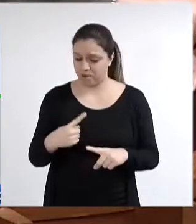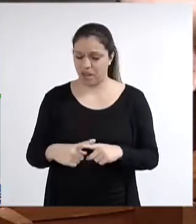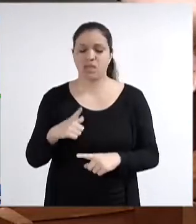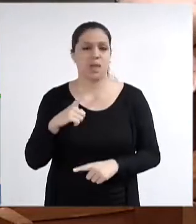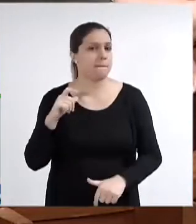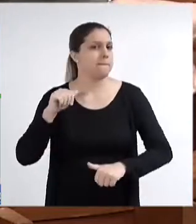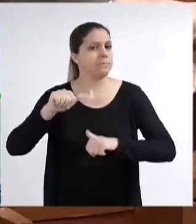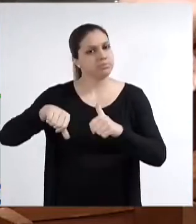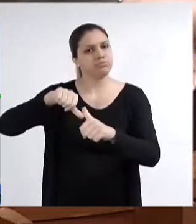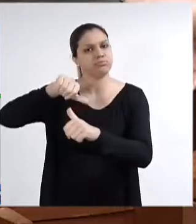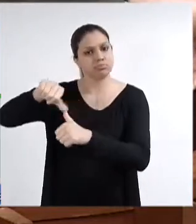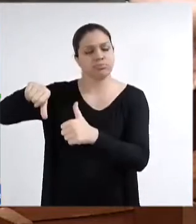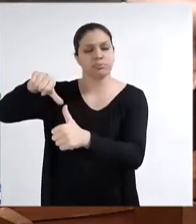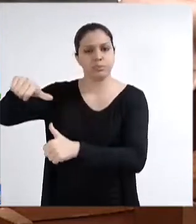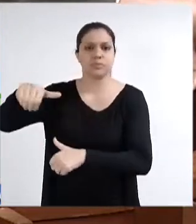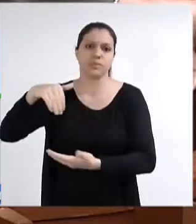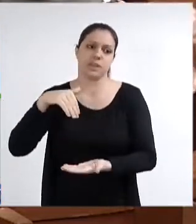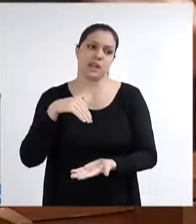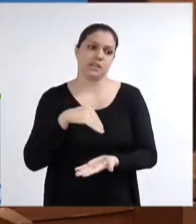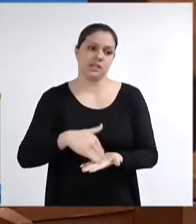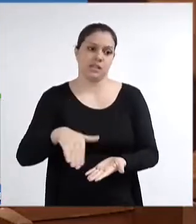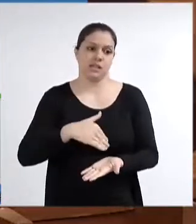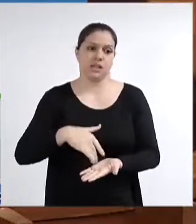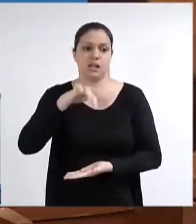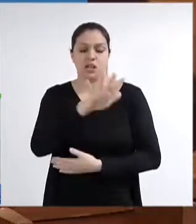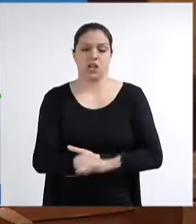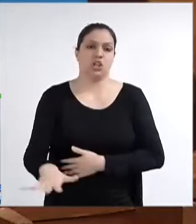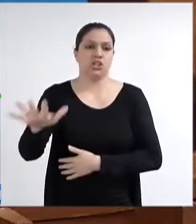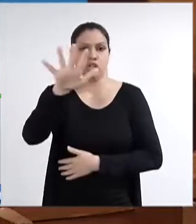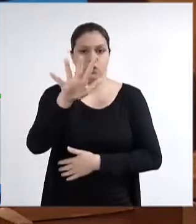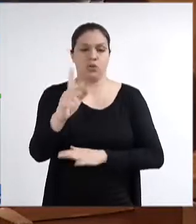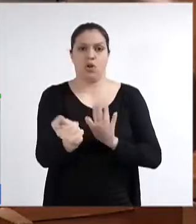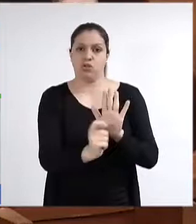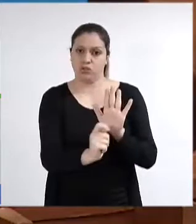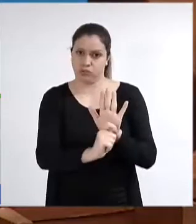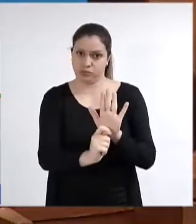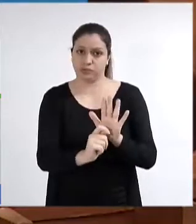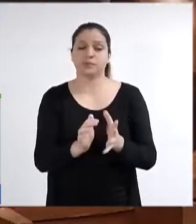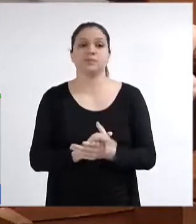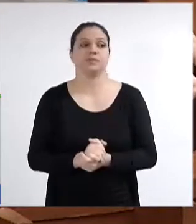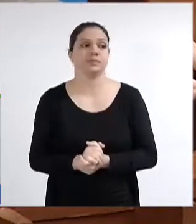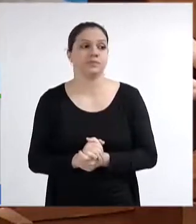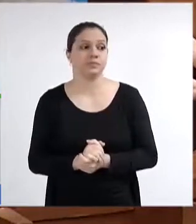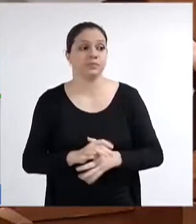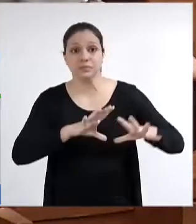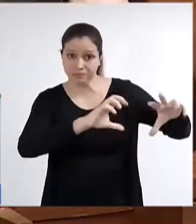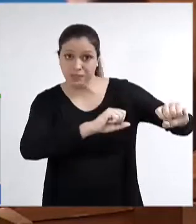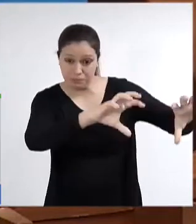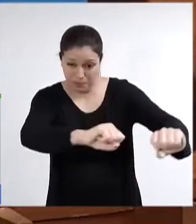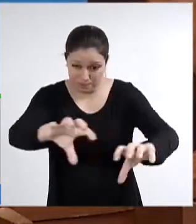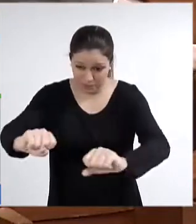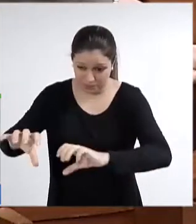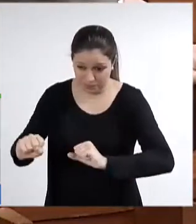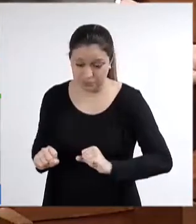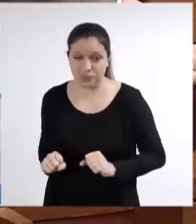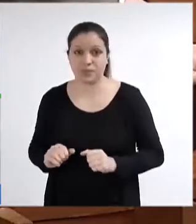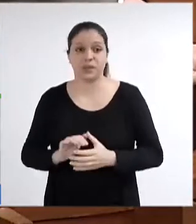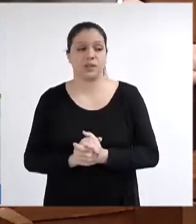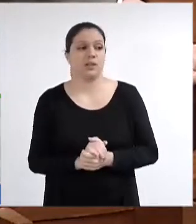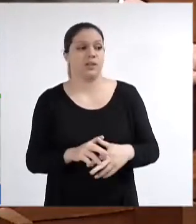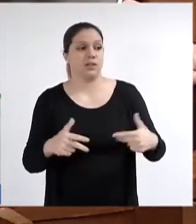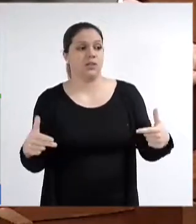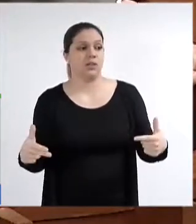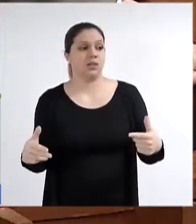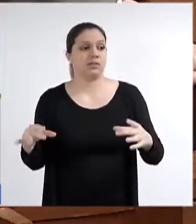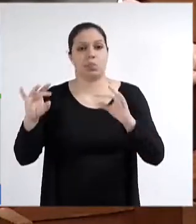importantíssimas na Secretaria Nacional Antidrogas, que é outra coisa absurda, né? Apreende-se os objetos, os bens se